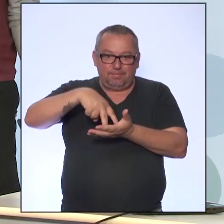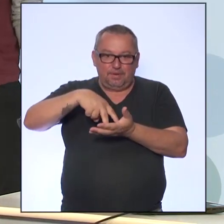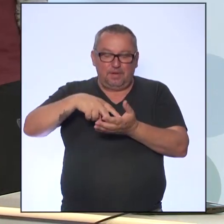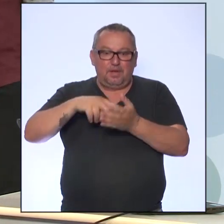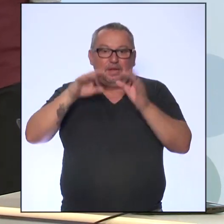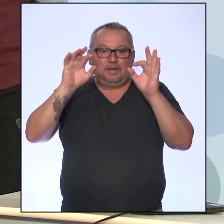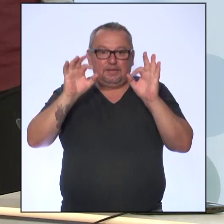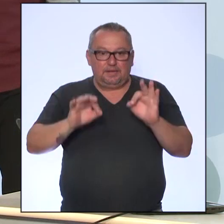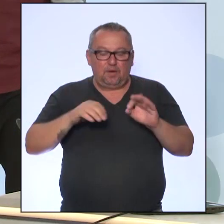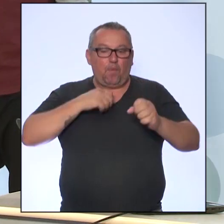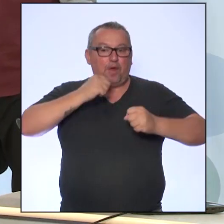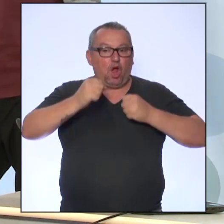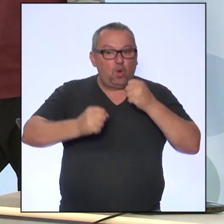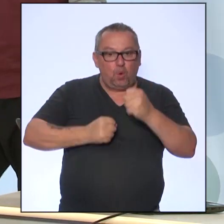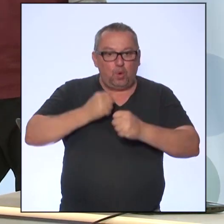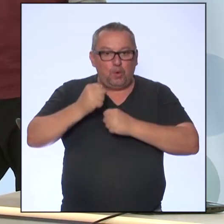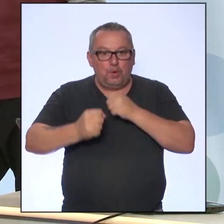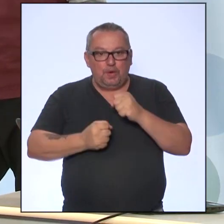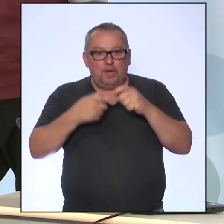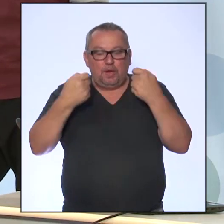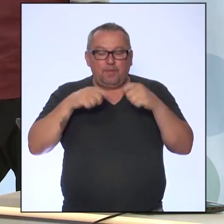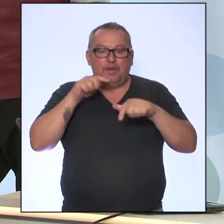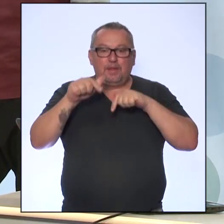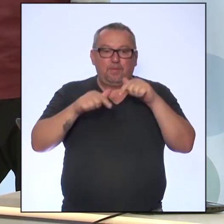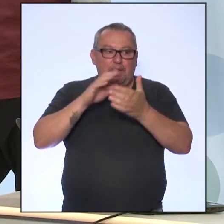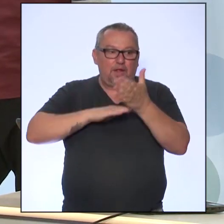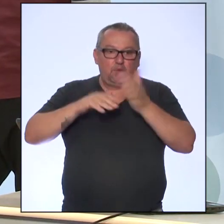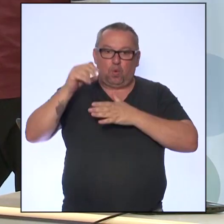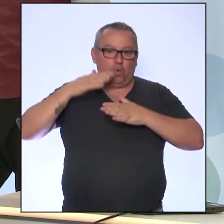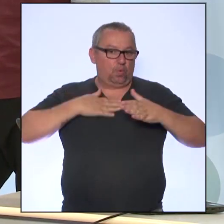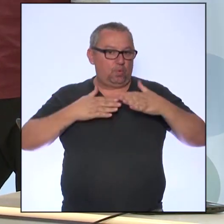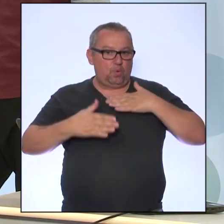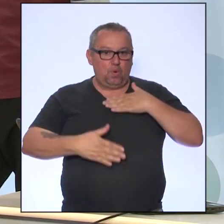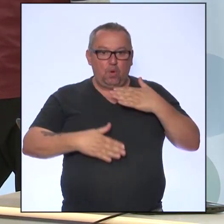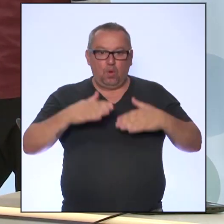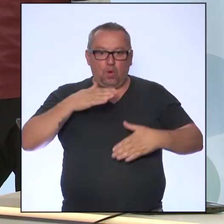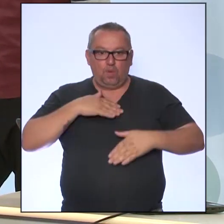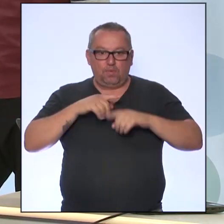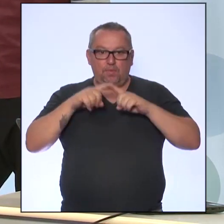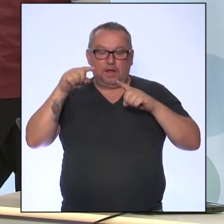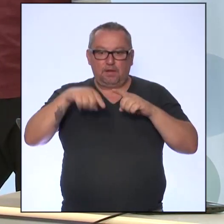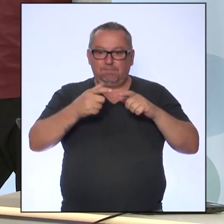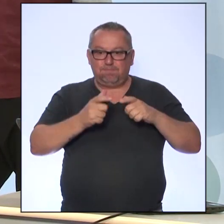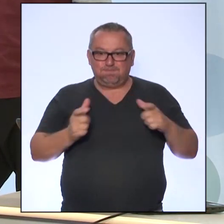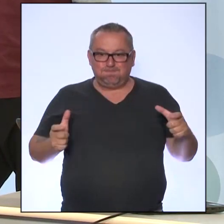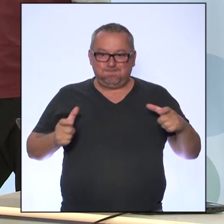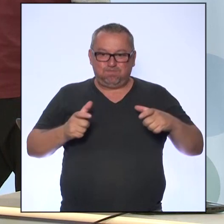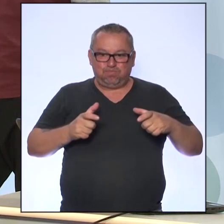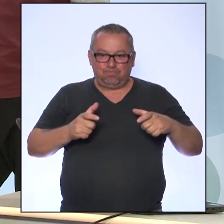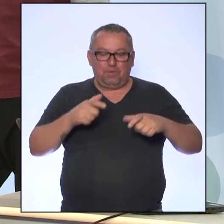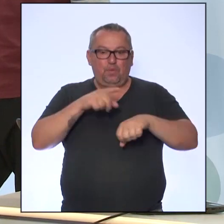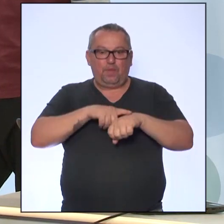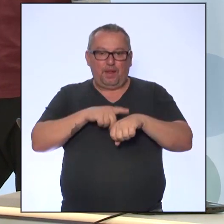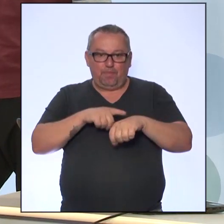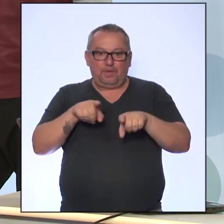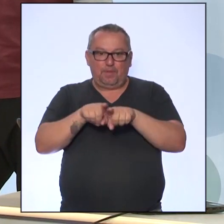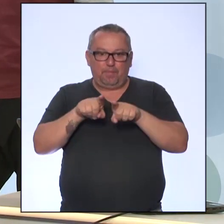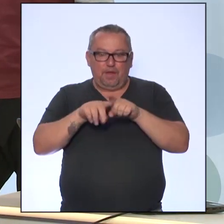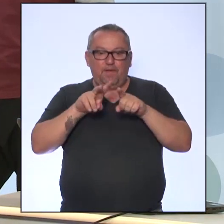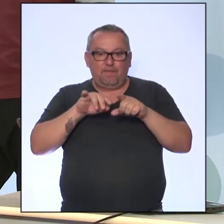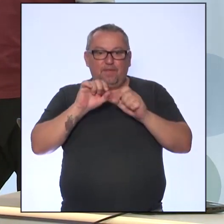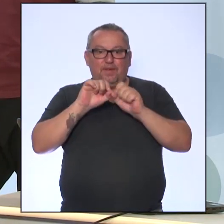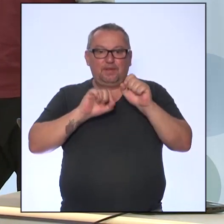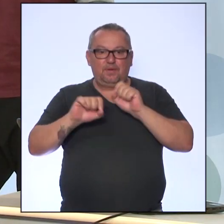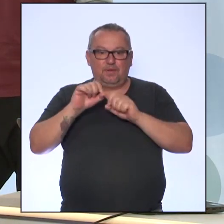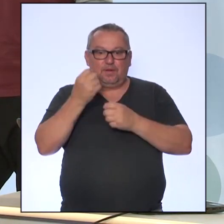saltar, gente, ou para correr, a gente tem que trabalhar todo o corpo, tá bom? Mas como aqui a gente não tem um tempo longo, assim, a gente vai